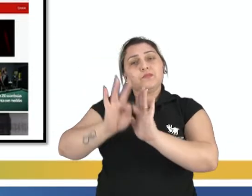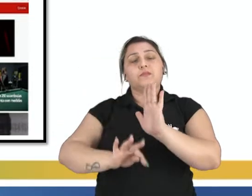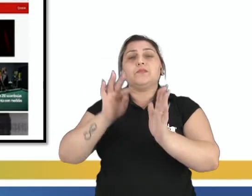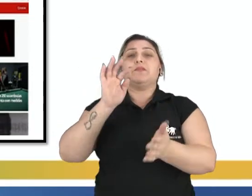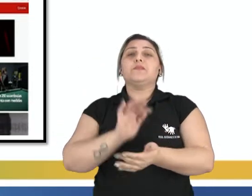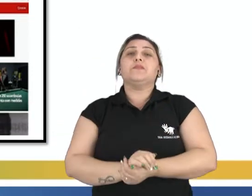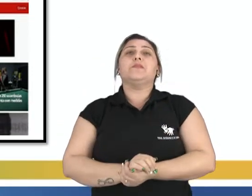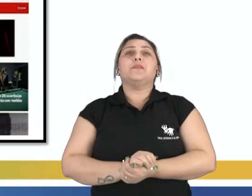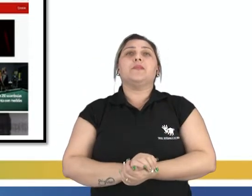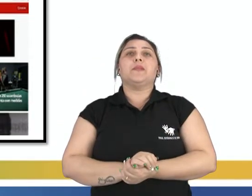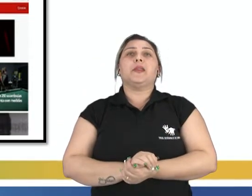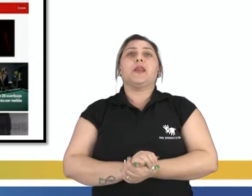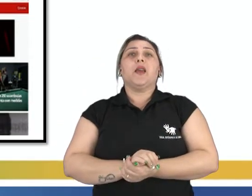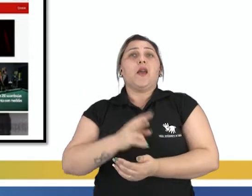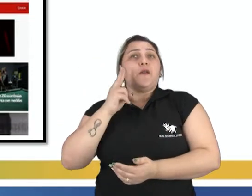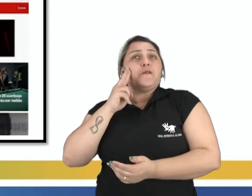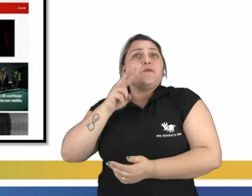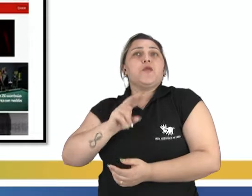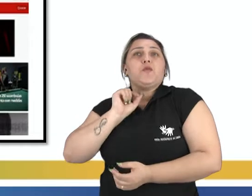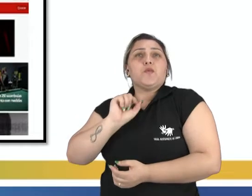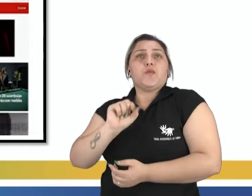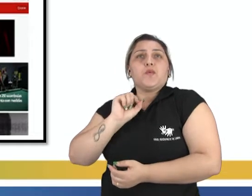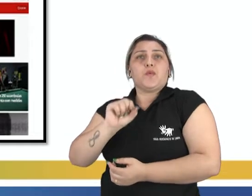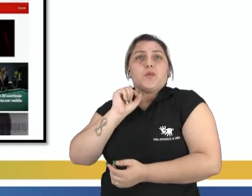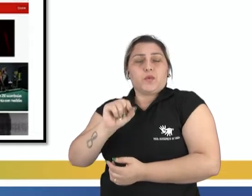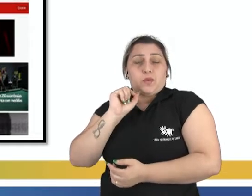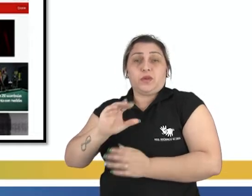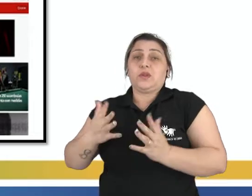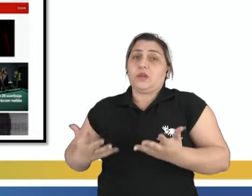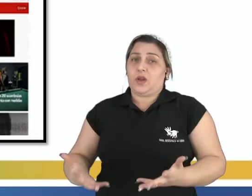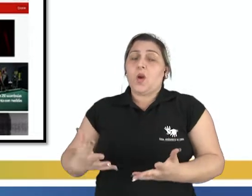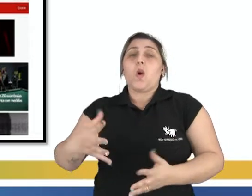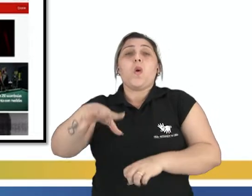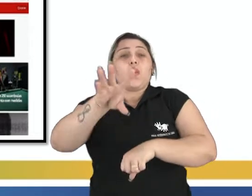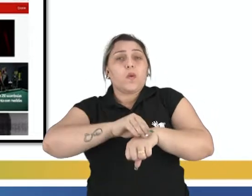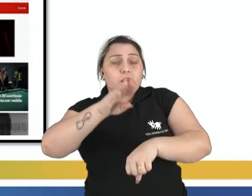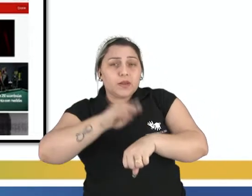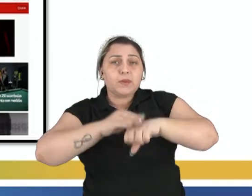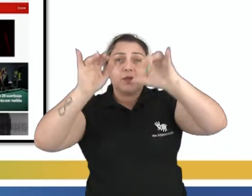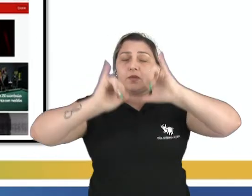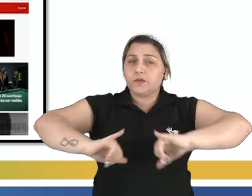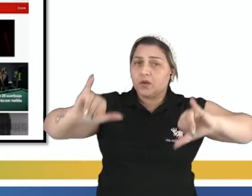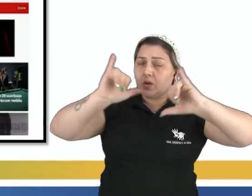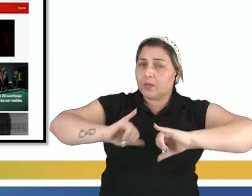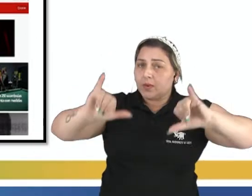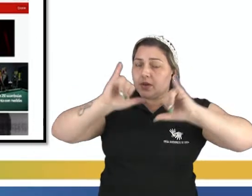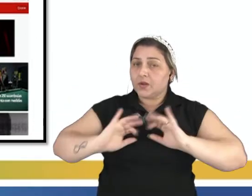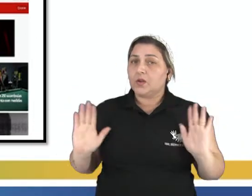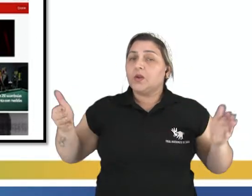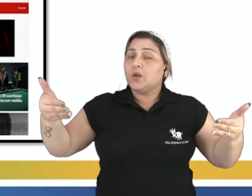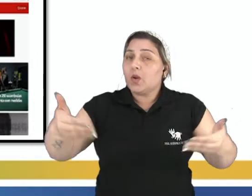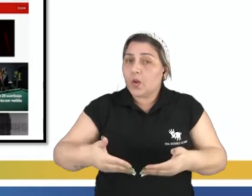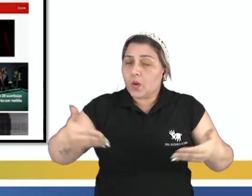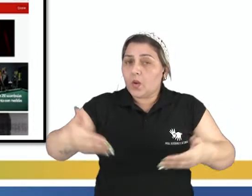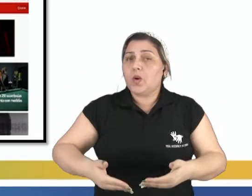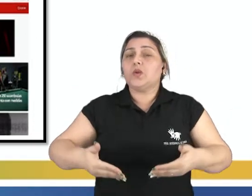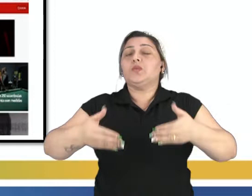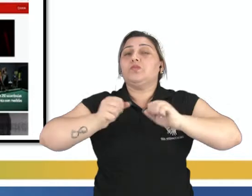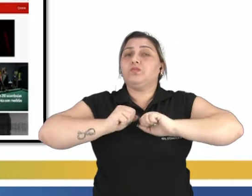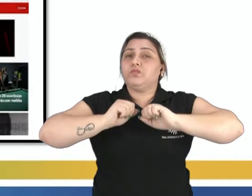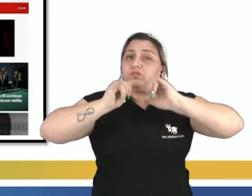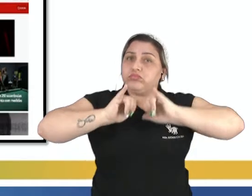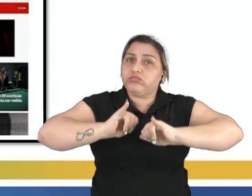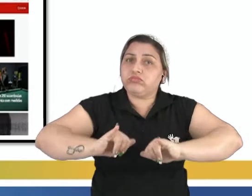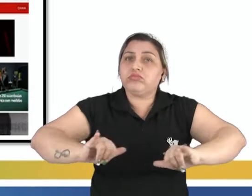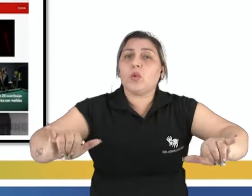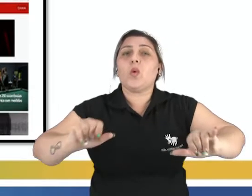sua efemeridade, visto que favorecem o conhecimento de informações atuais com o propósito de difundir o